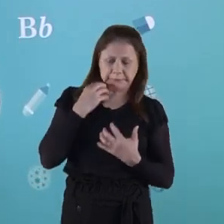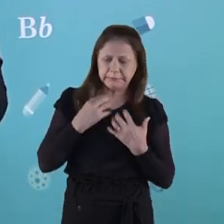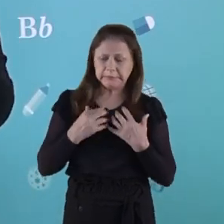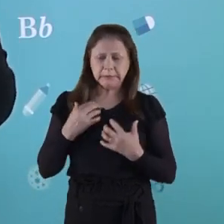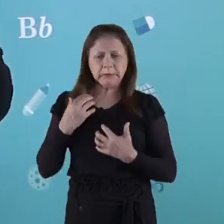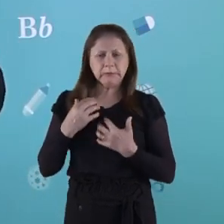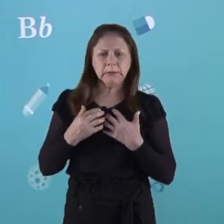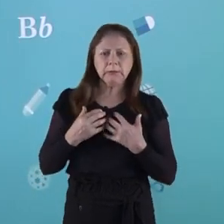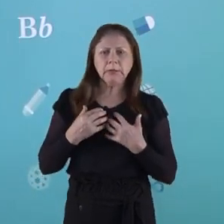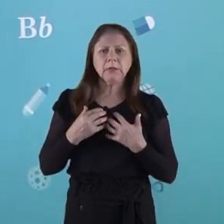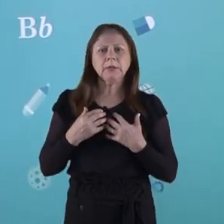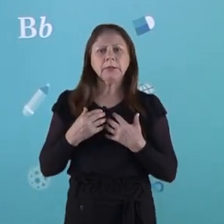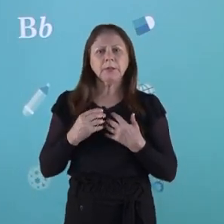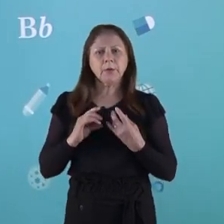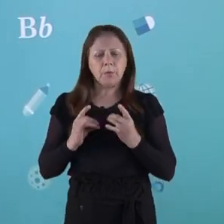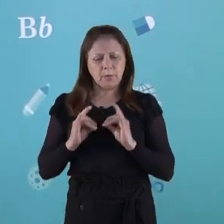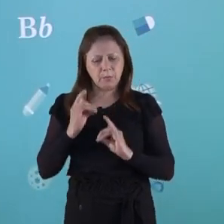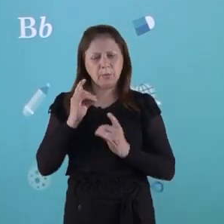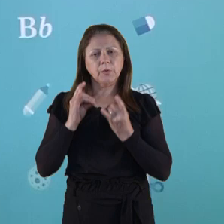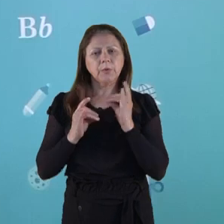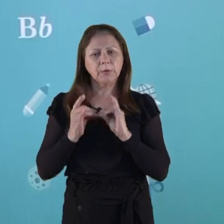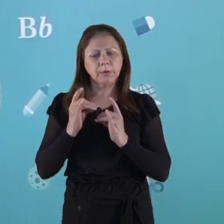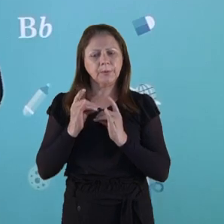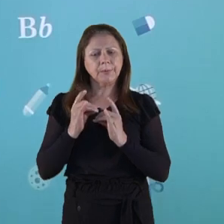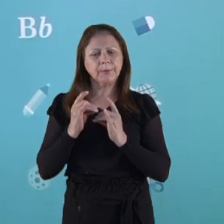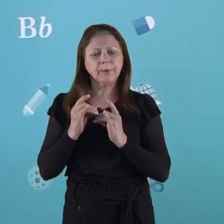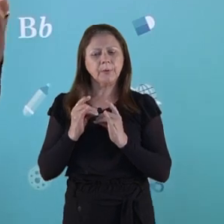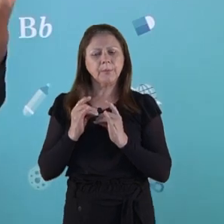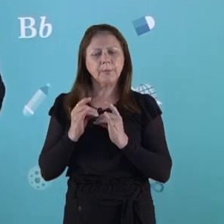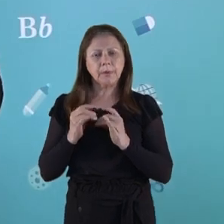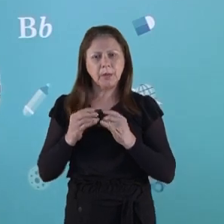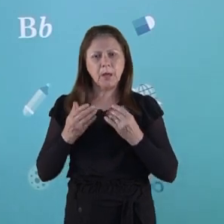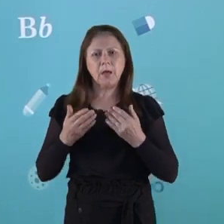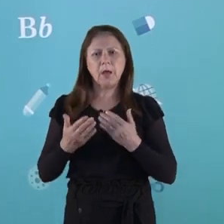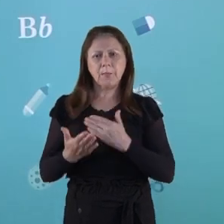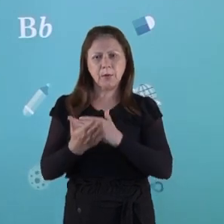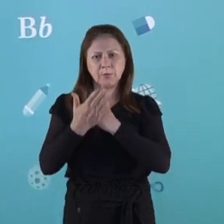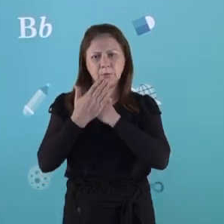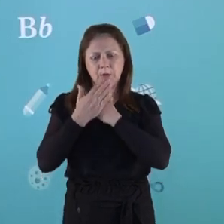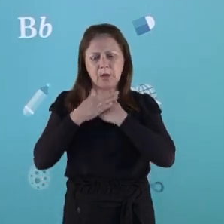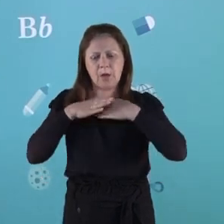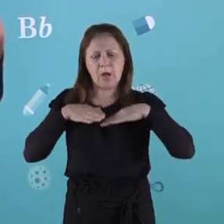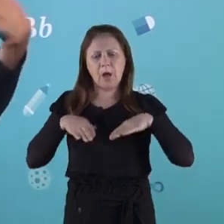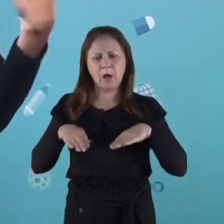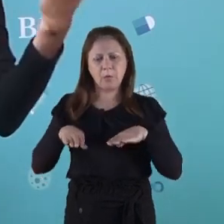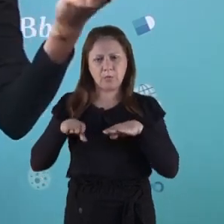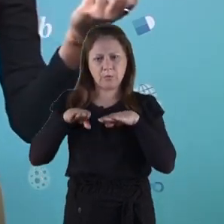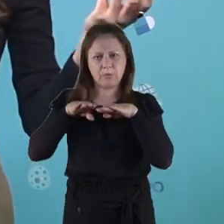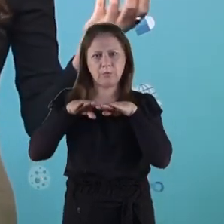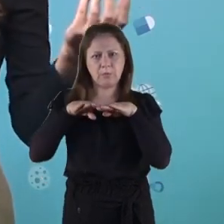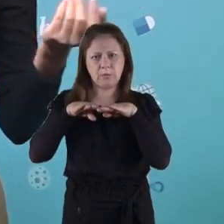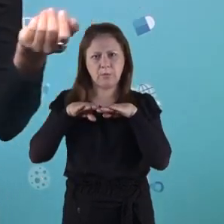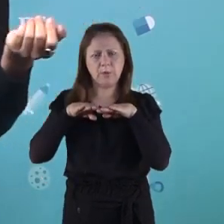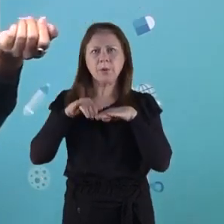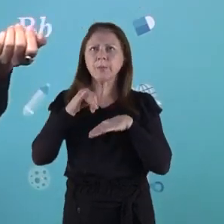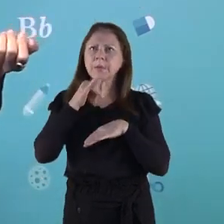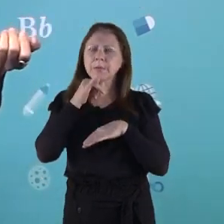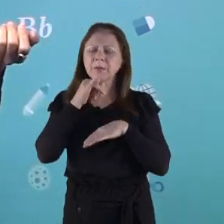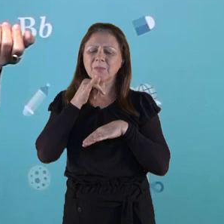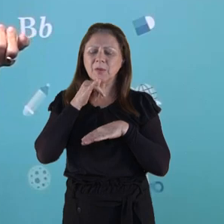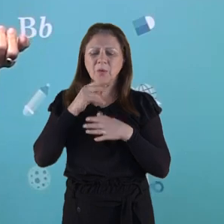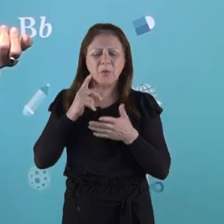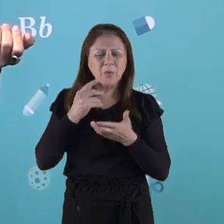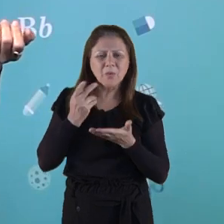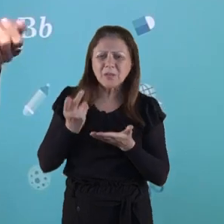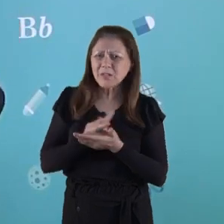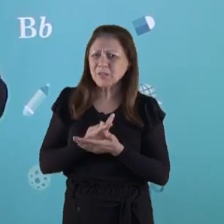aí, o meu corpo vai fazer eu produzir uns hormônios para entender, regular esse estresse. Então, se eu estou passando, por exemplo, por uma situação que está